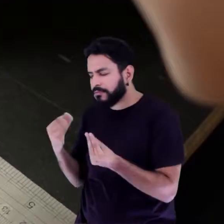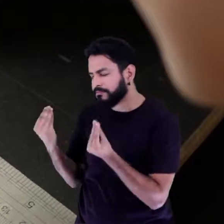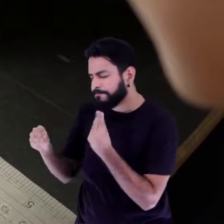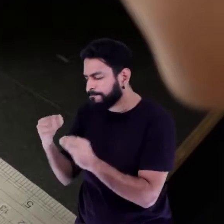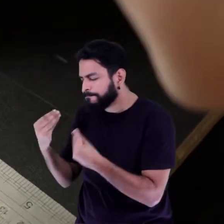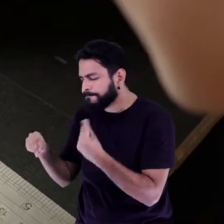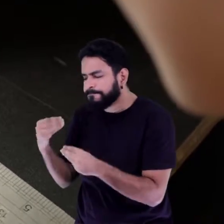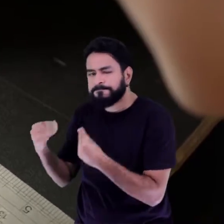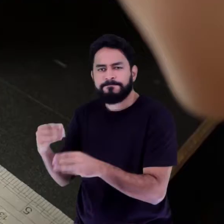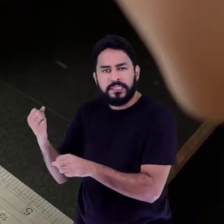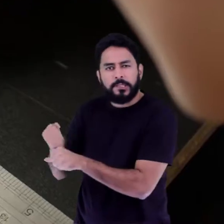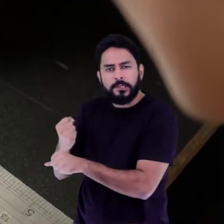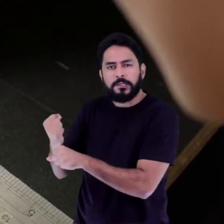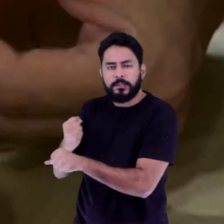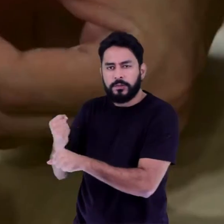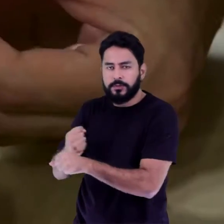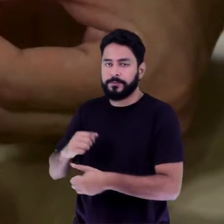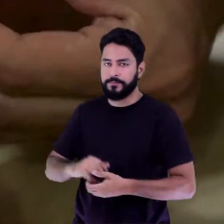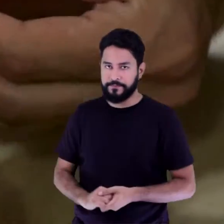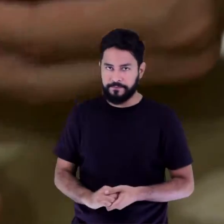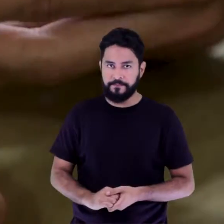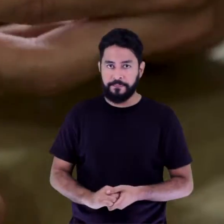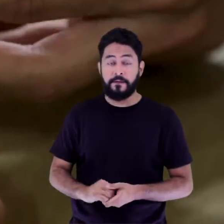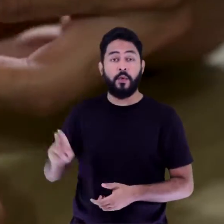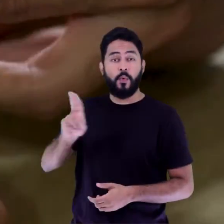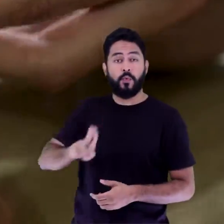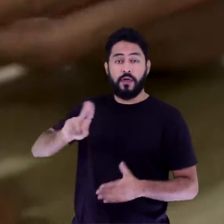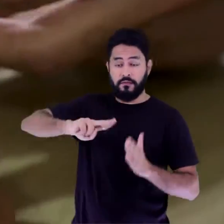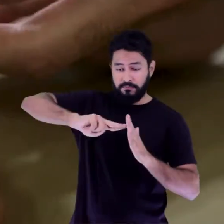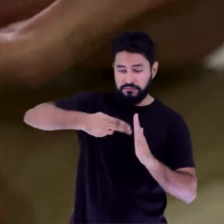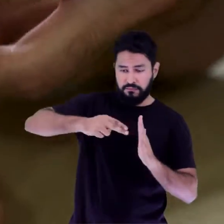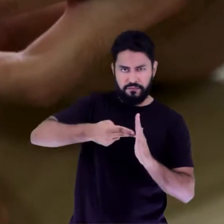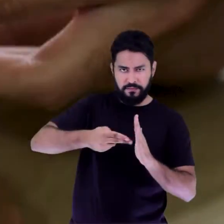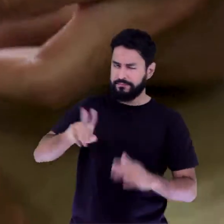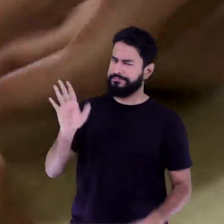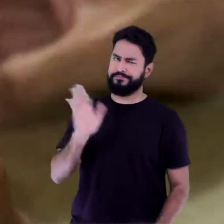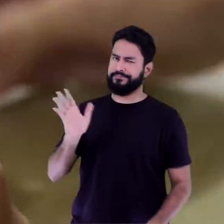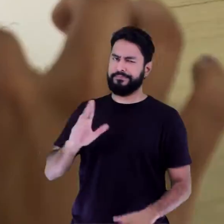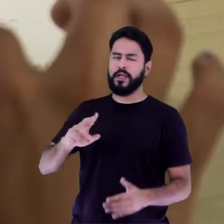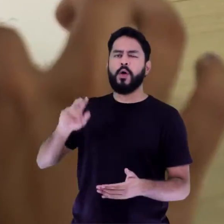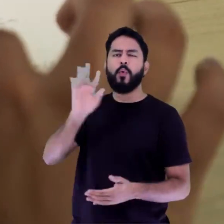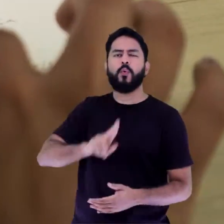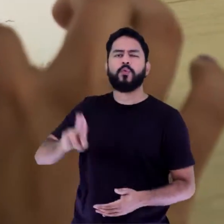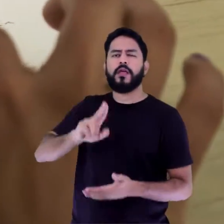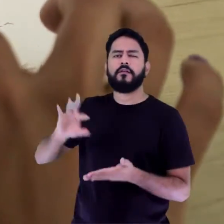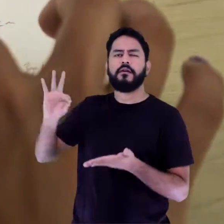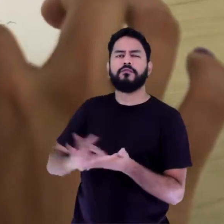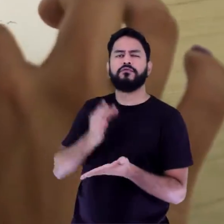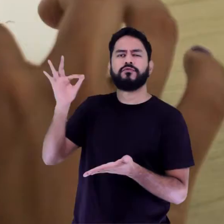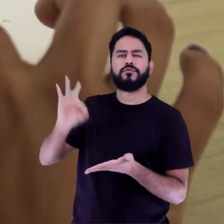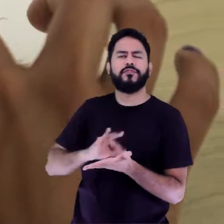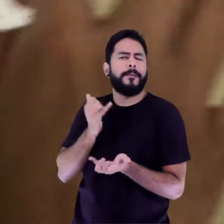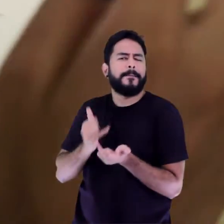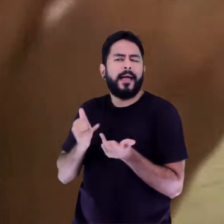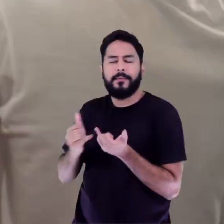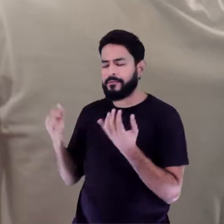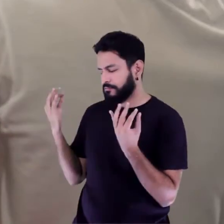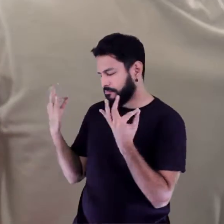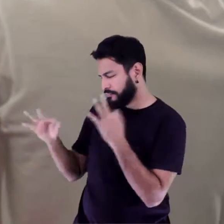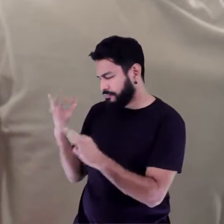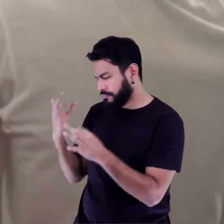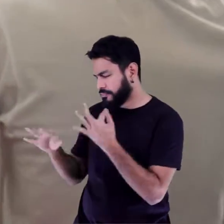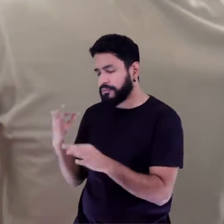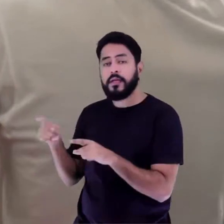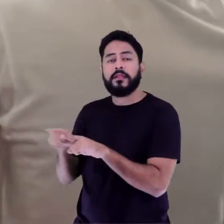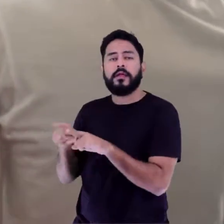aquilo simula bastante o sistema construtivo. A gente usava alfinete no lugar de parafuso. Esse entendimento das medidas e tal, eu